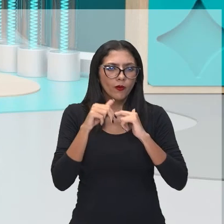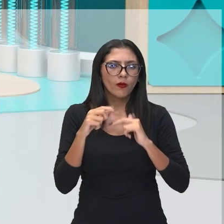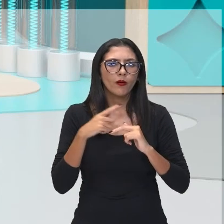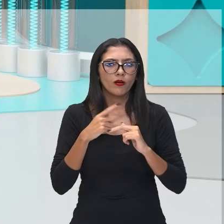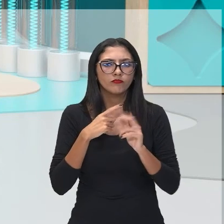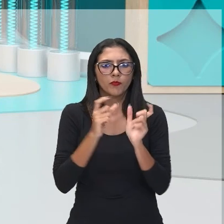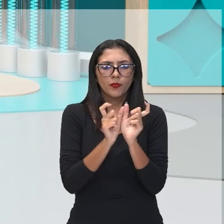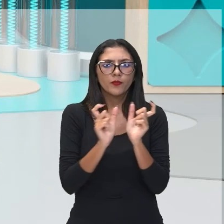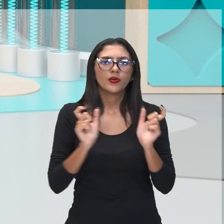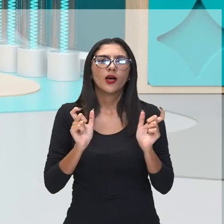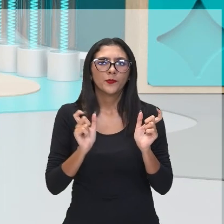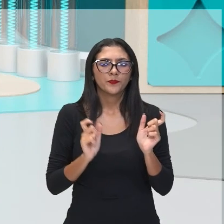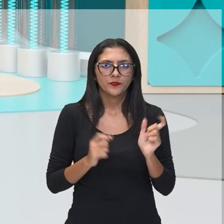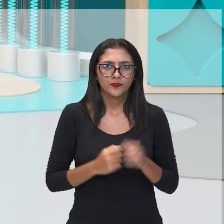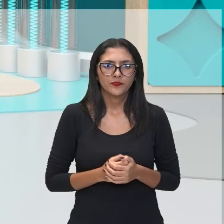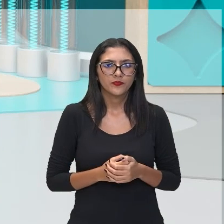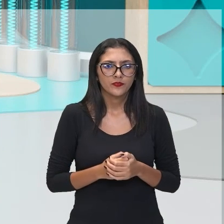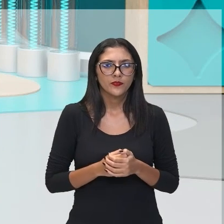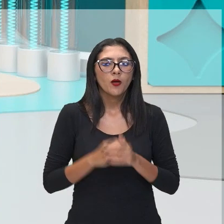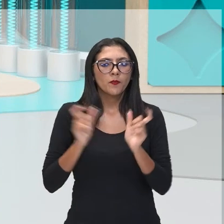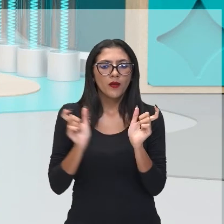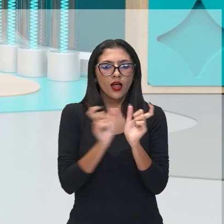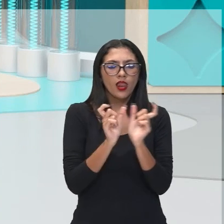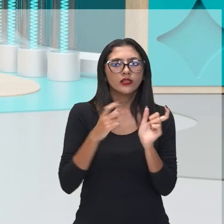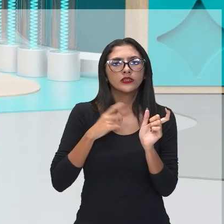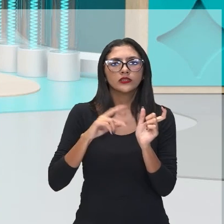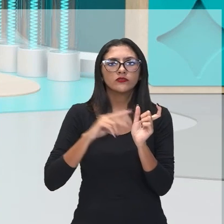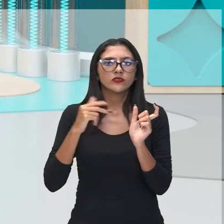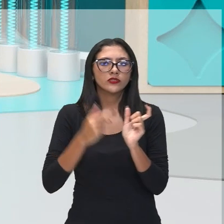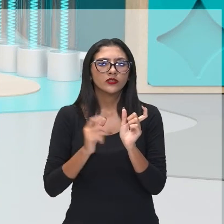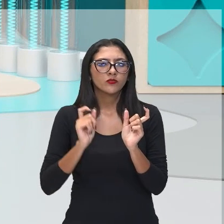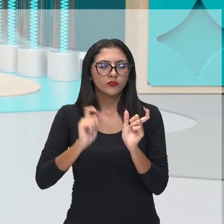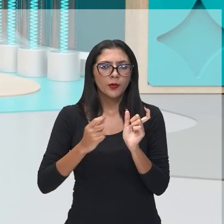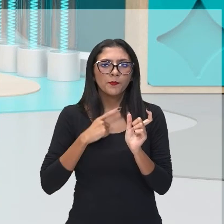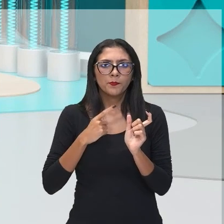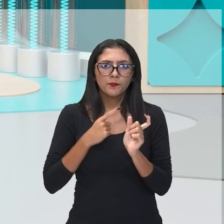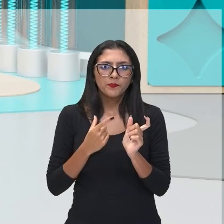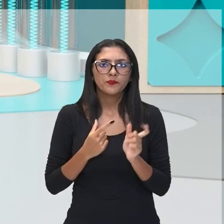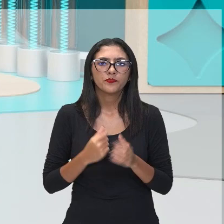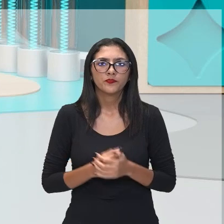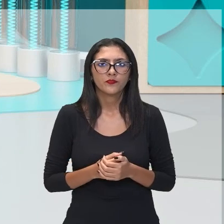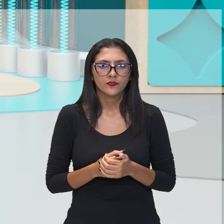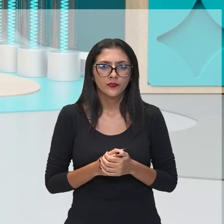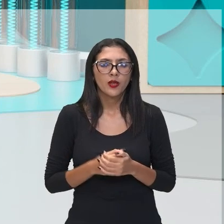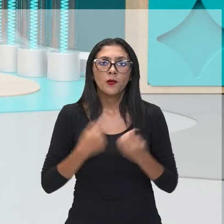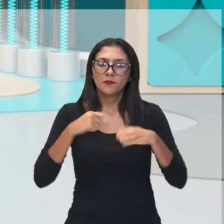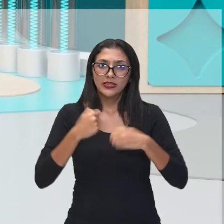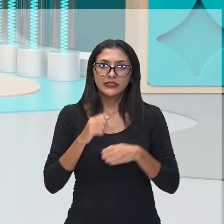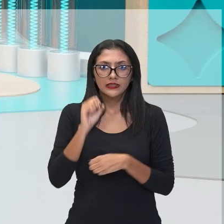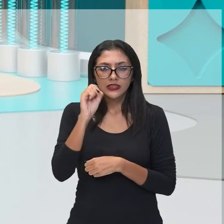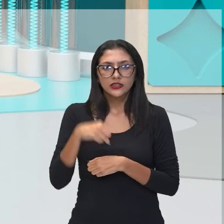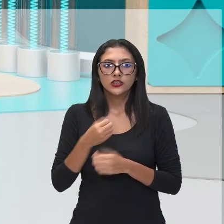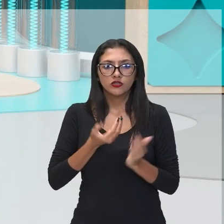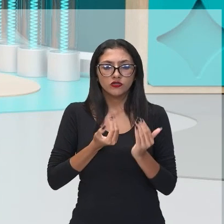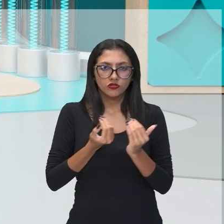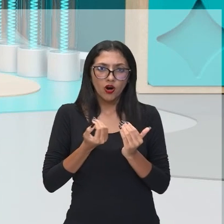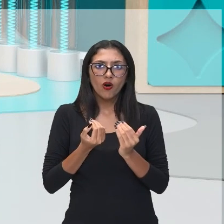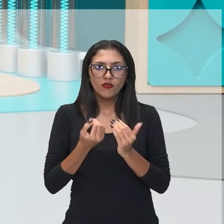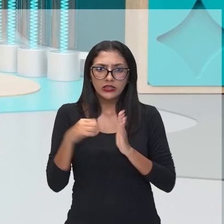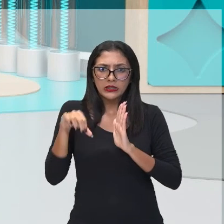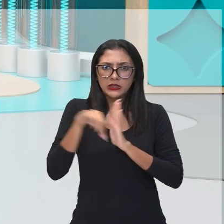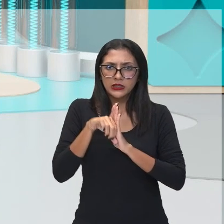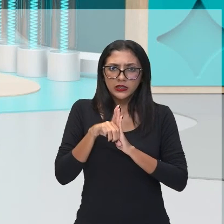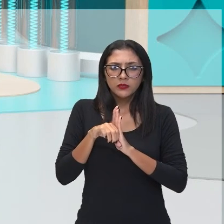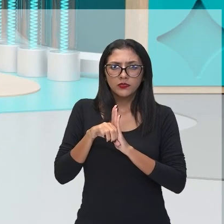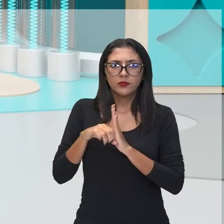de menores, concordo que é preciso responsabilizar adolescentes criminosos por suas infrações. Ok? Então, observem